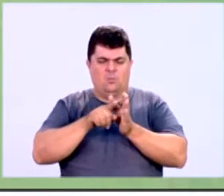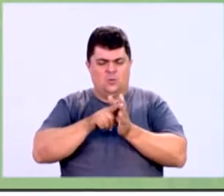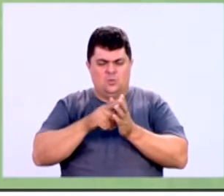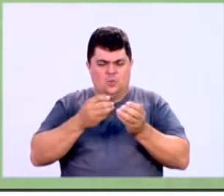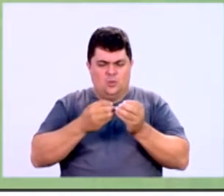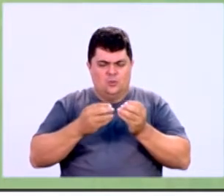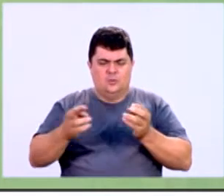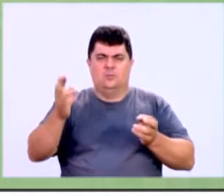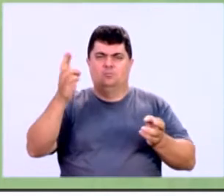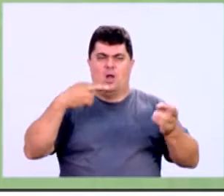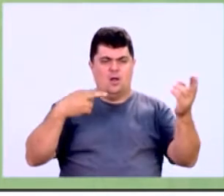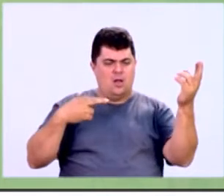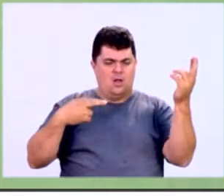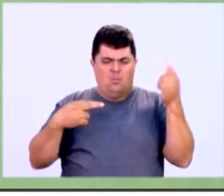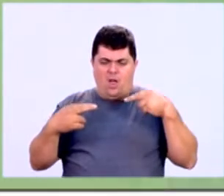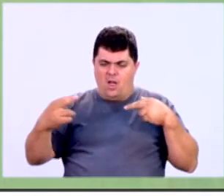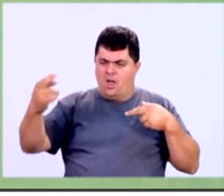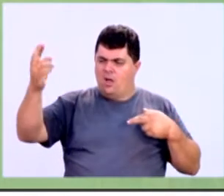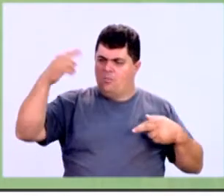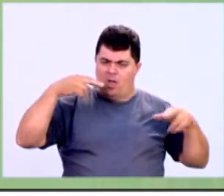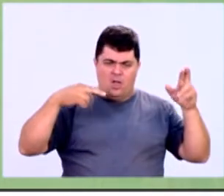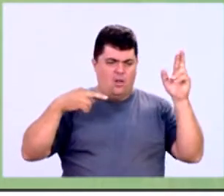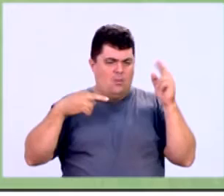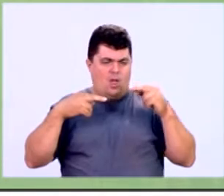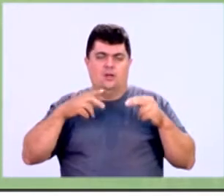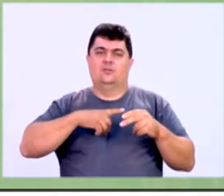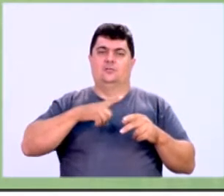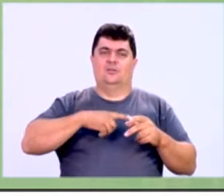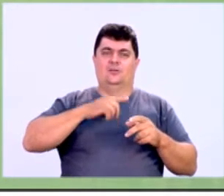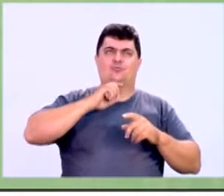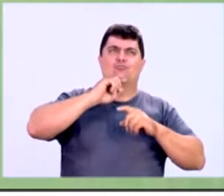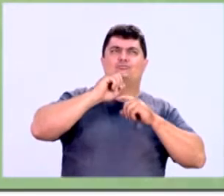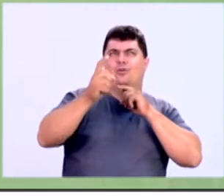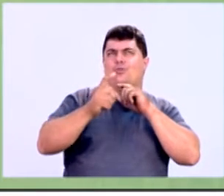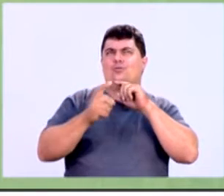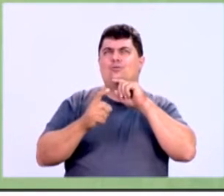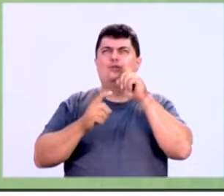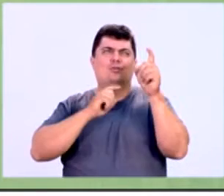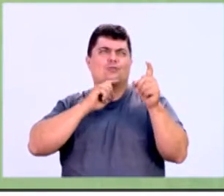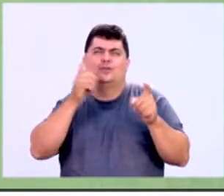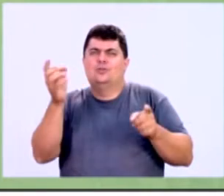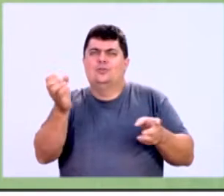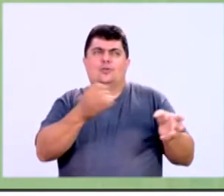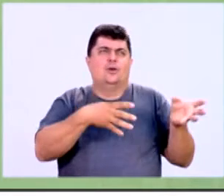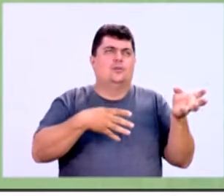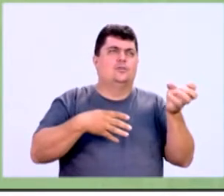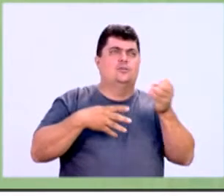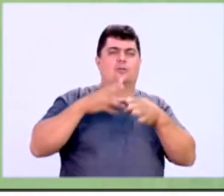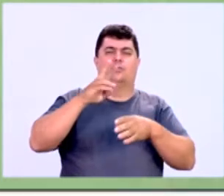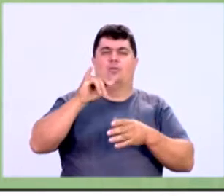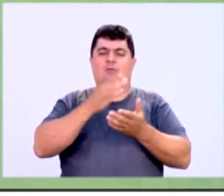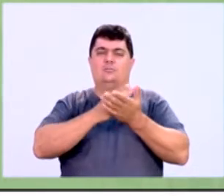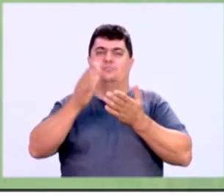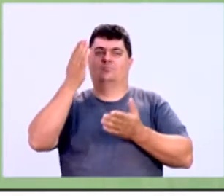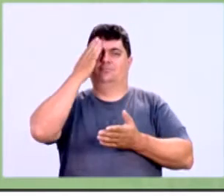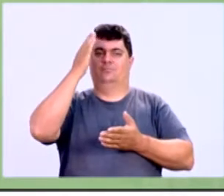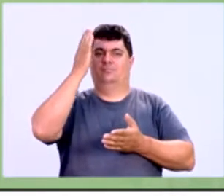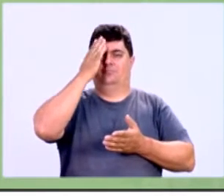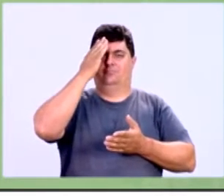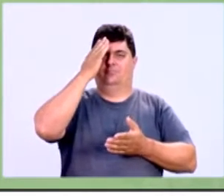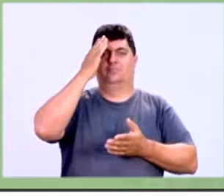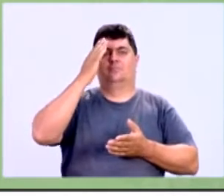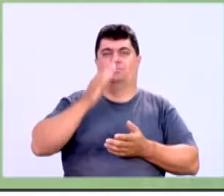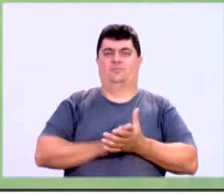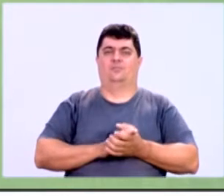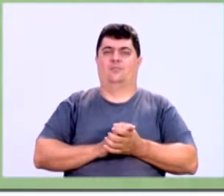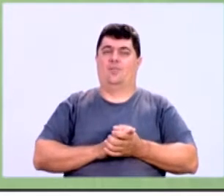suas principais dúvidas sobre aquele assunto e começa a entender, então, as suas relações enquanto